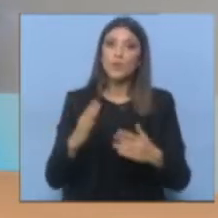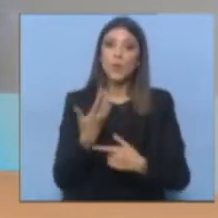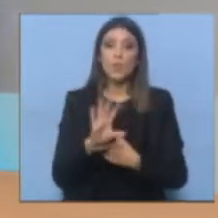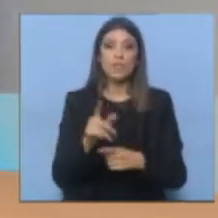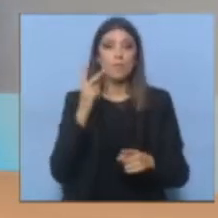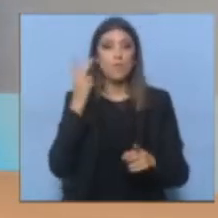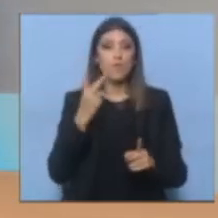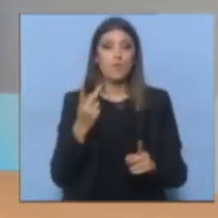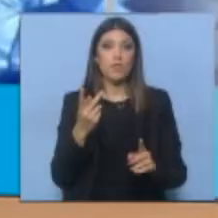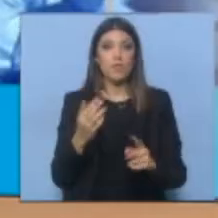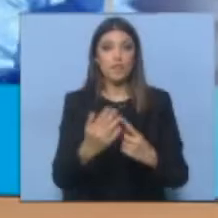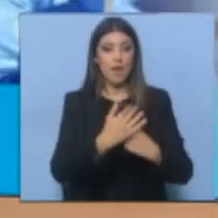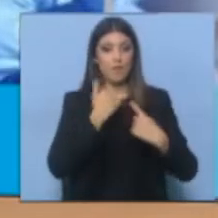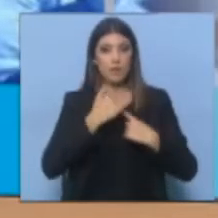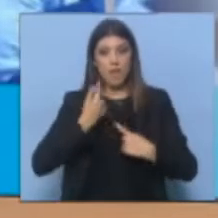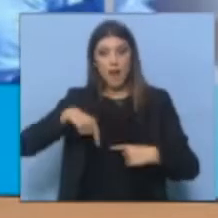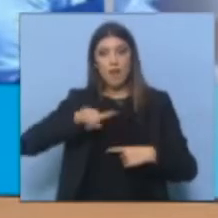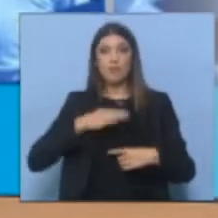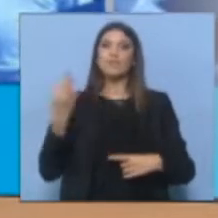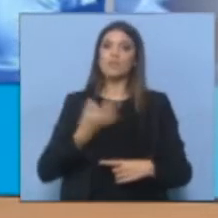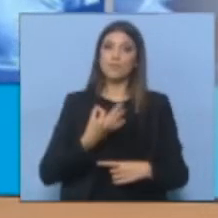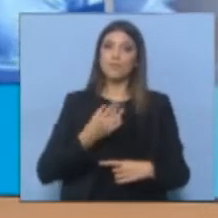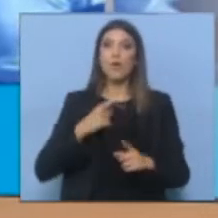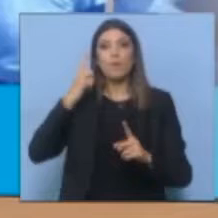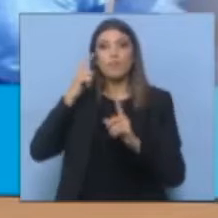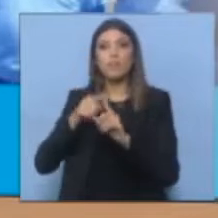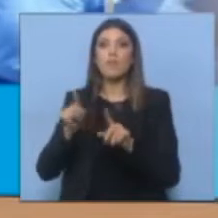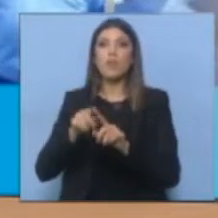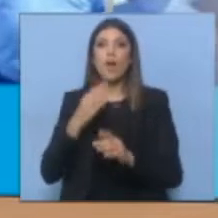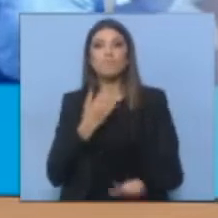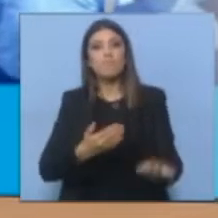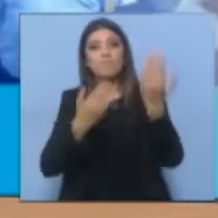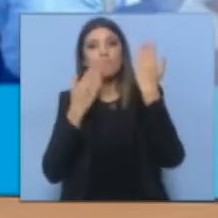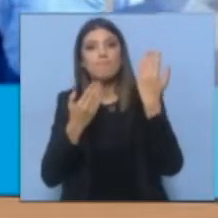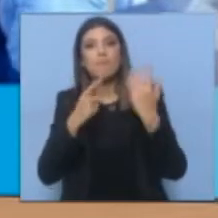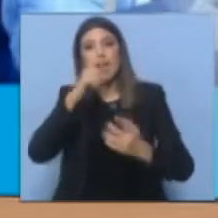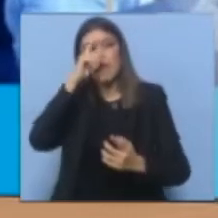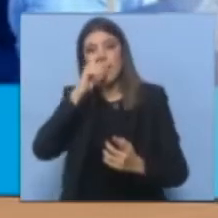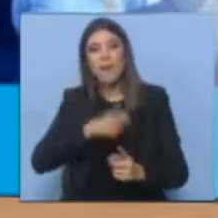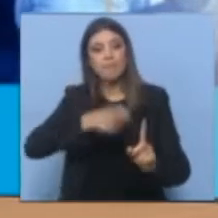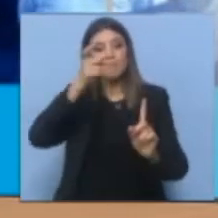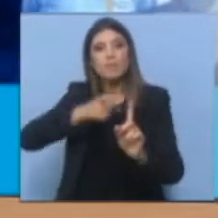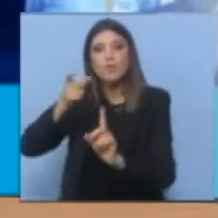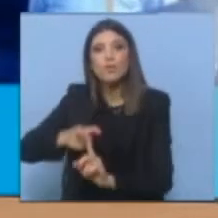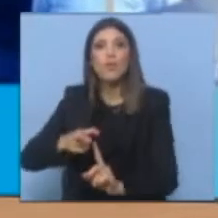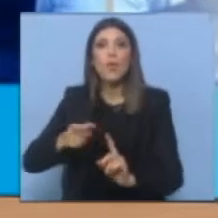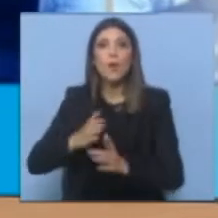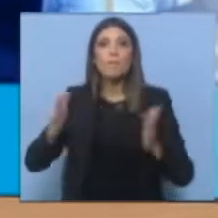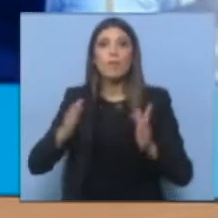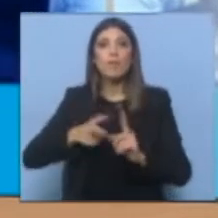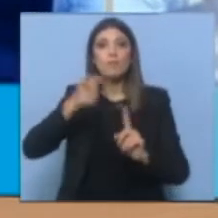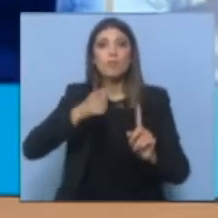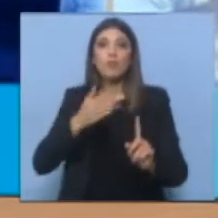nos transmite. Sim, e o nosso objetivo de facto é honrar, é relembrar estas pessoas, cada uma destas pessoas. A maioria delas são